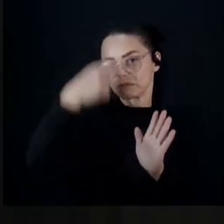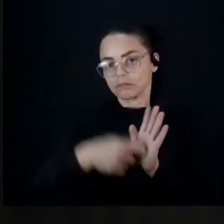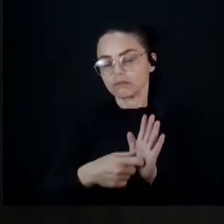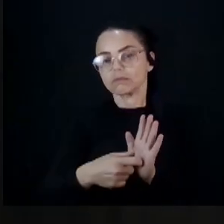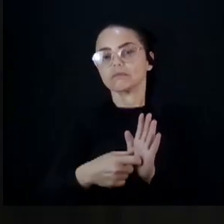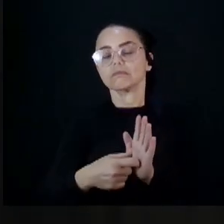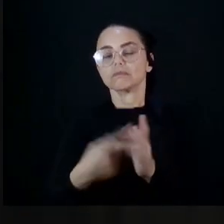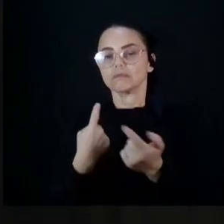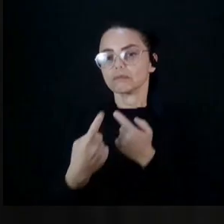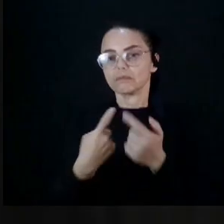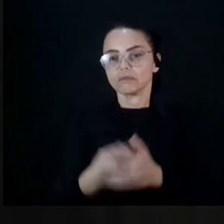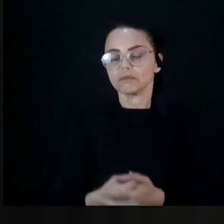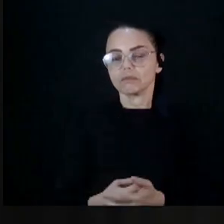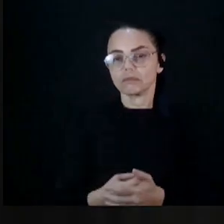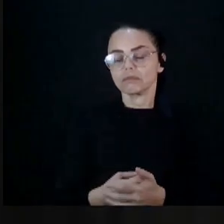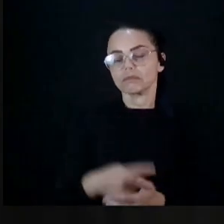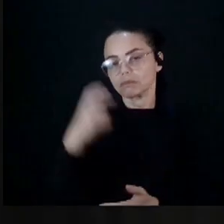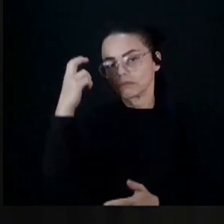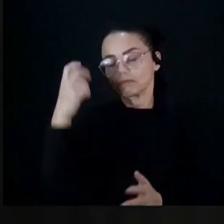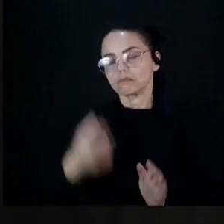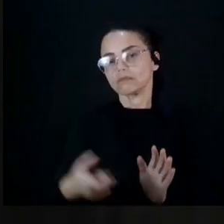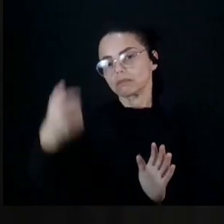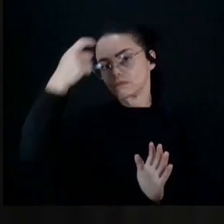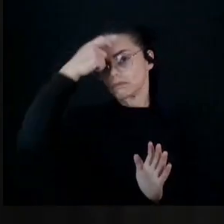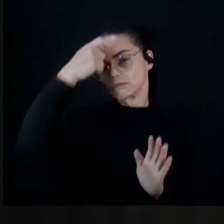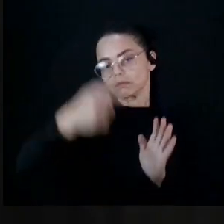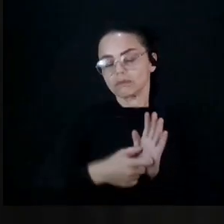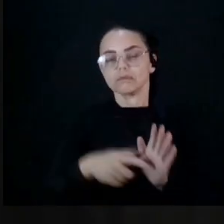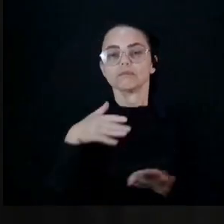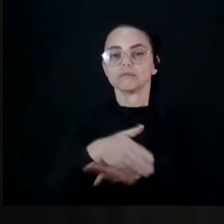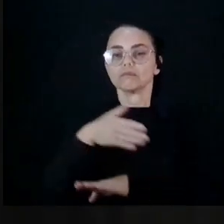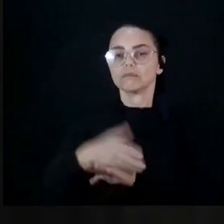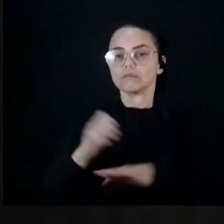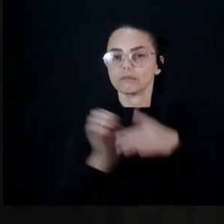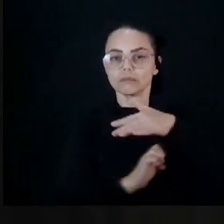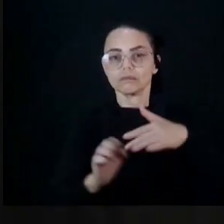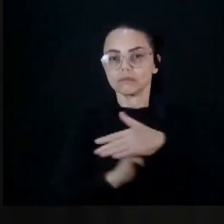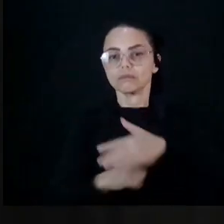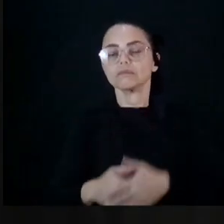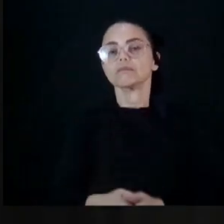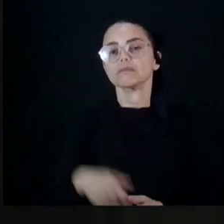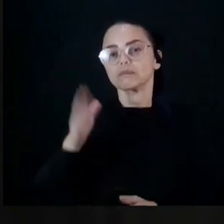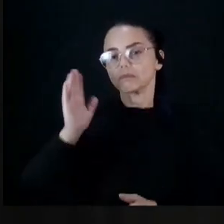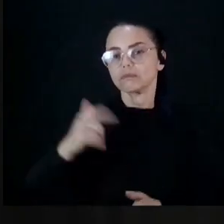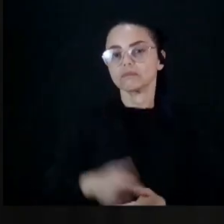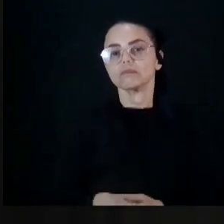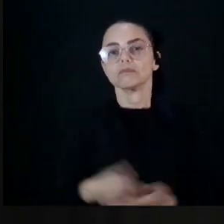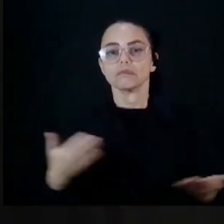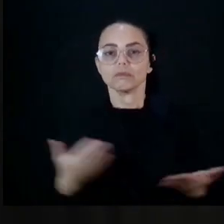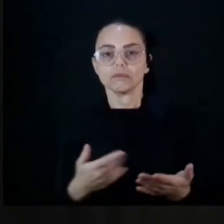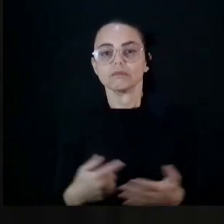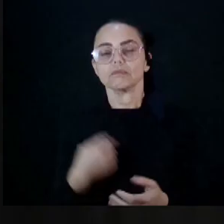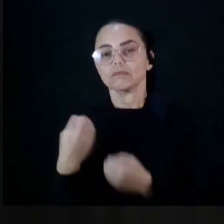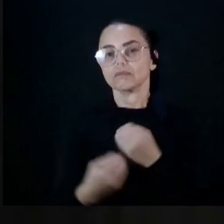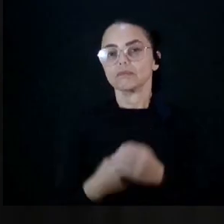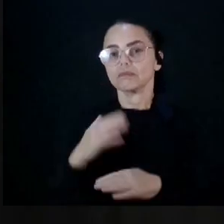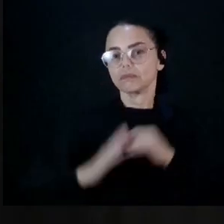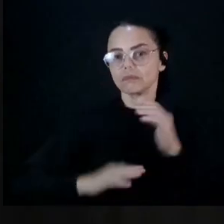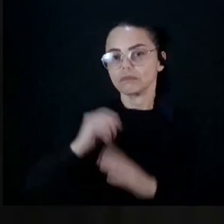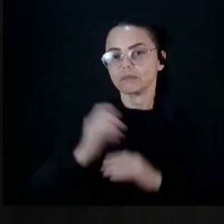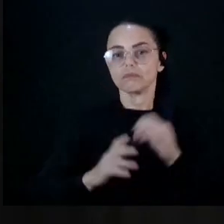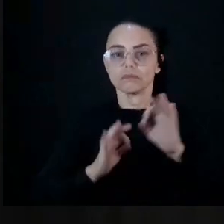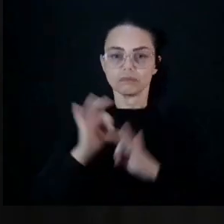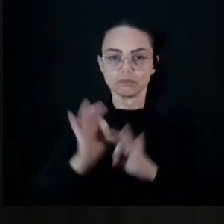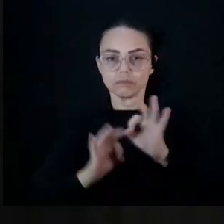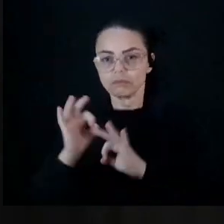se a inteligência artificial vai fazer parte das empresas. Ela já faz. A questão agora é como os profissionais e organizações vão